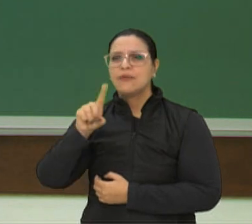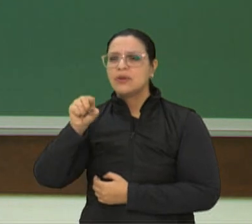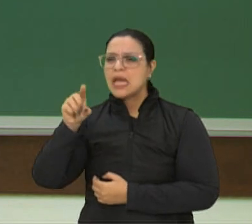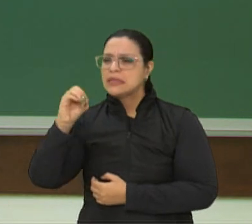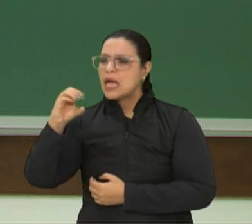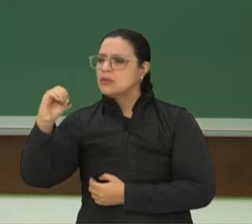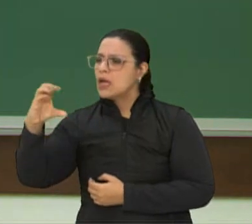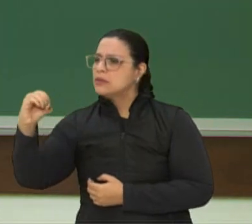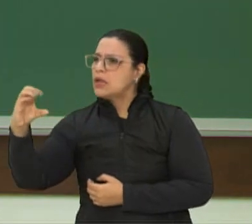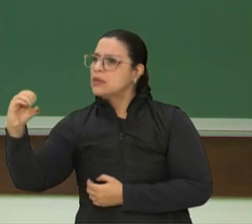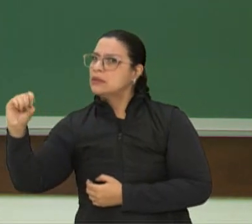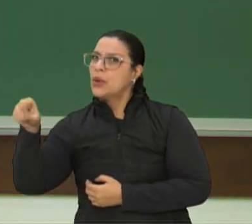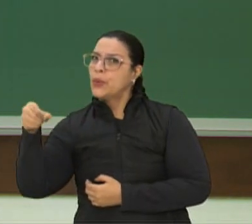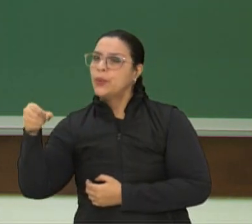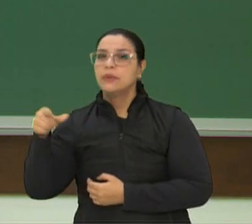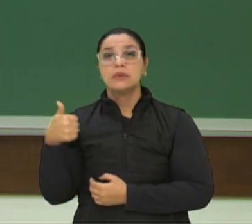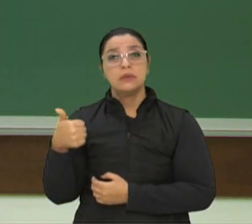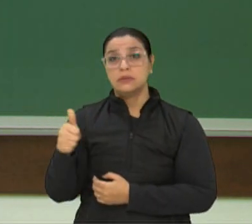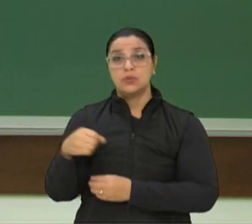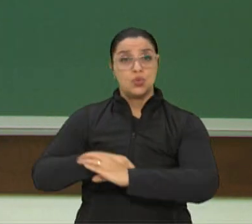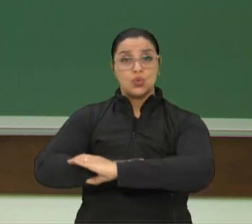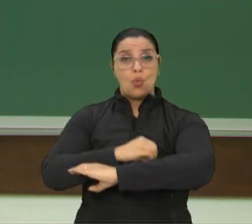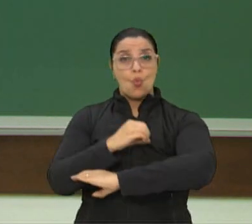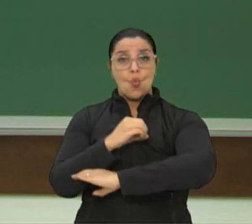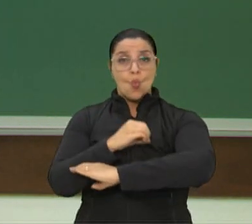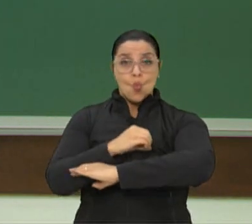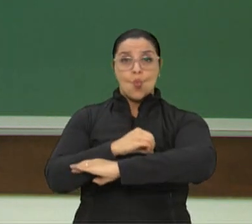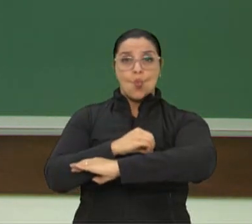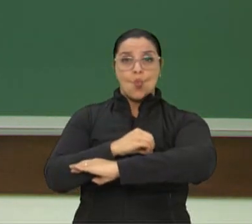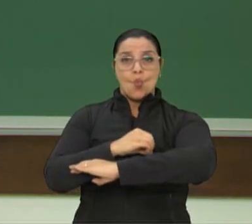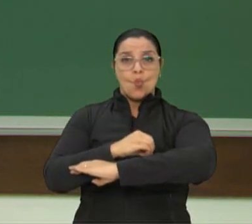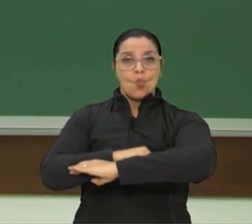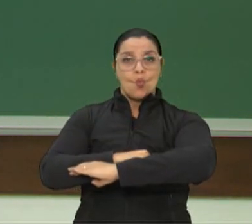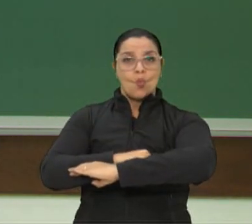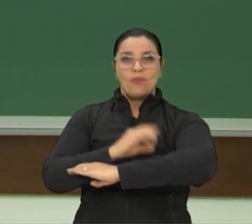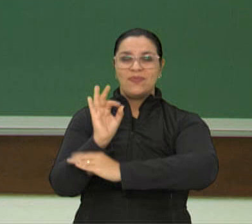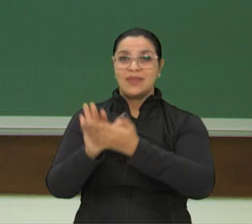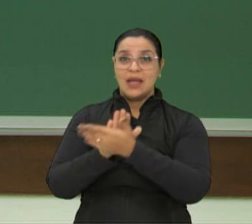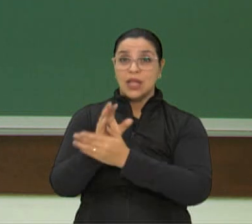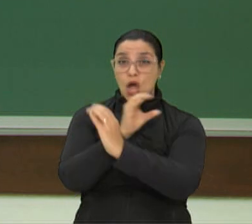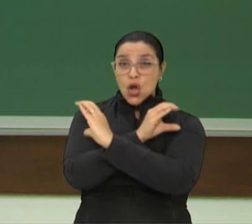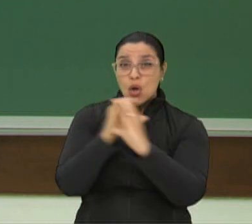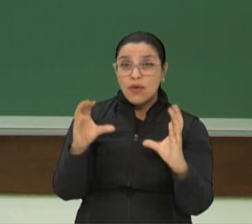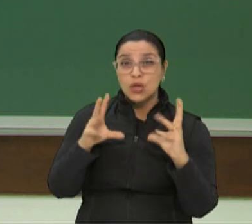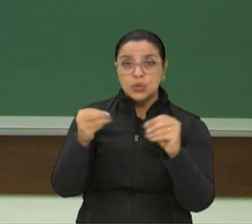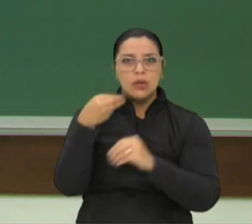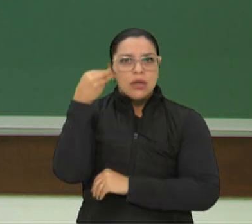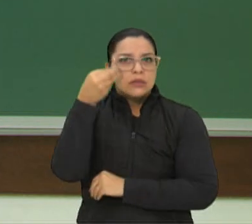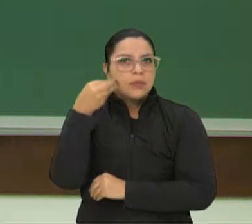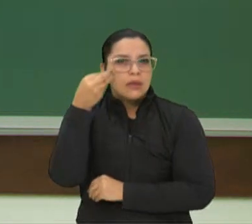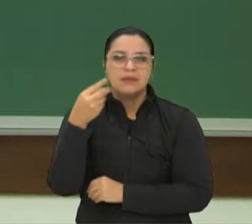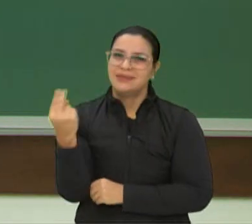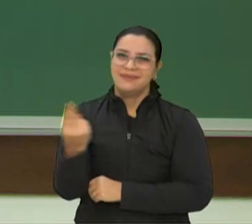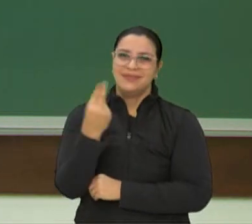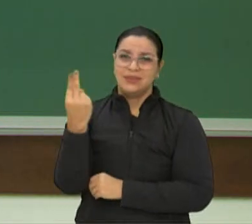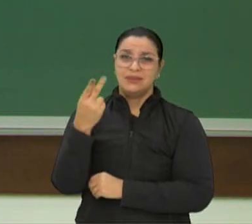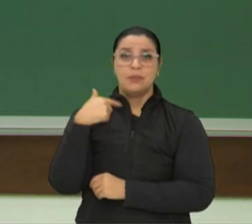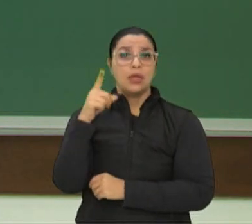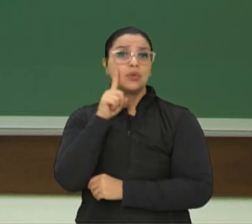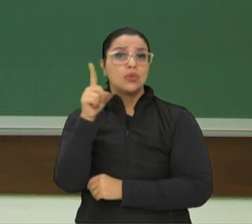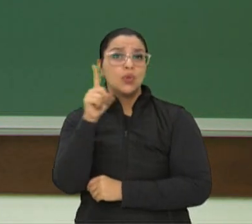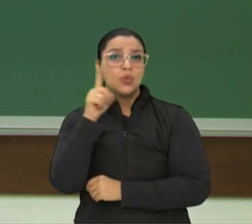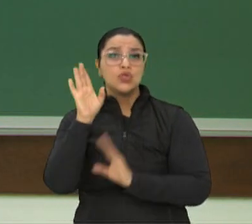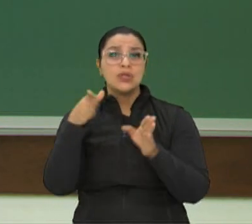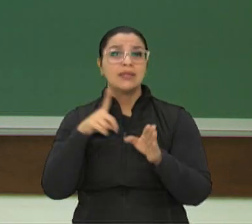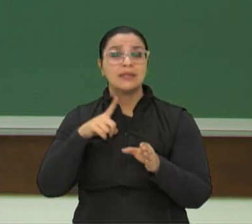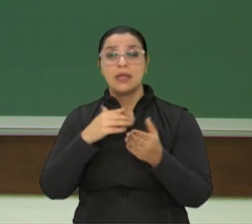que aconteça alguma coisa e o Sol não nasça. Então, o Hume está dizendo que a gente não pode confiar totalmente na nossa experiência, tá? Que nós temos